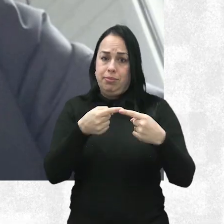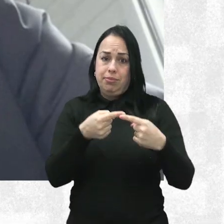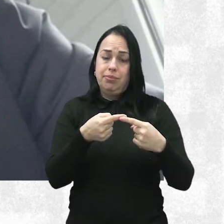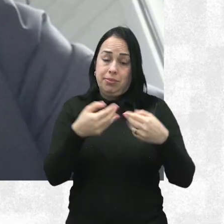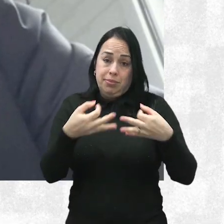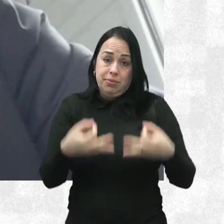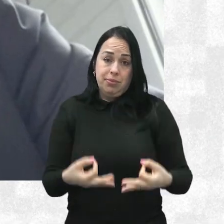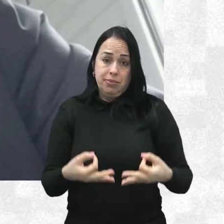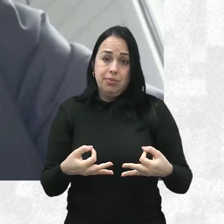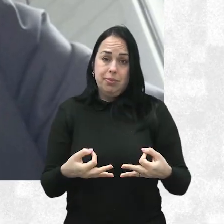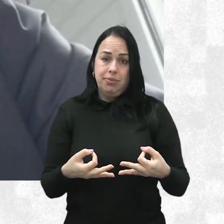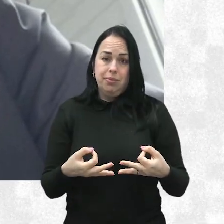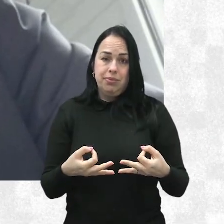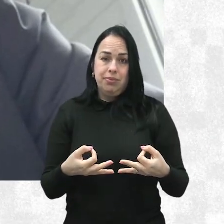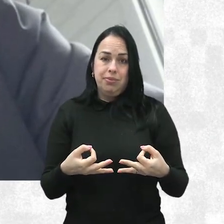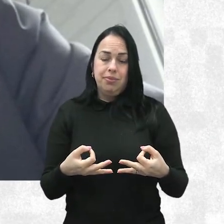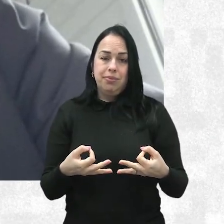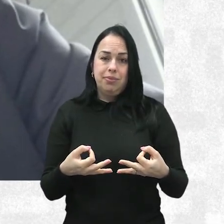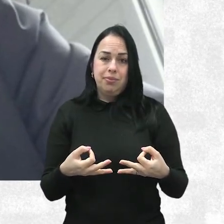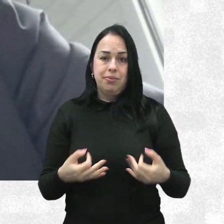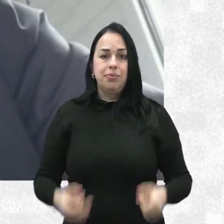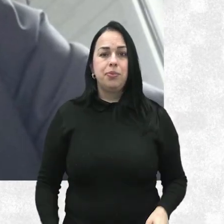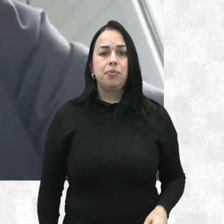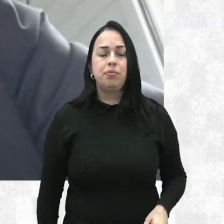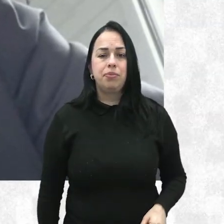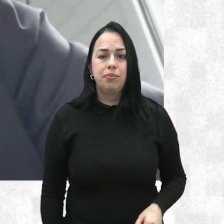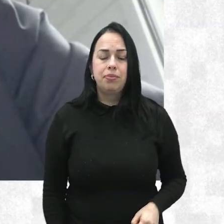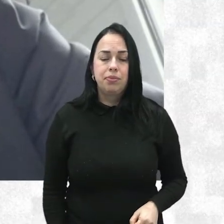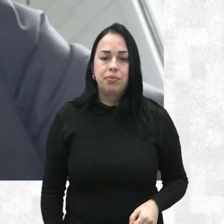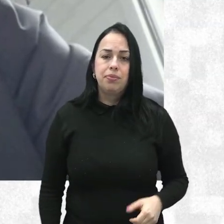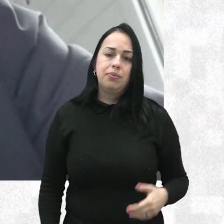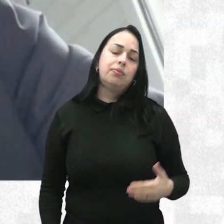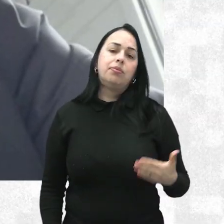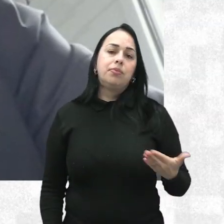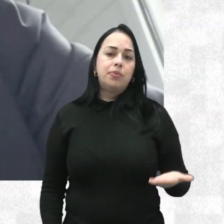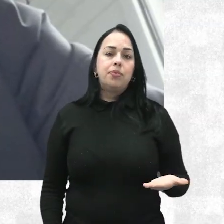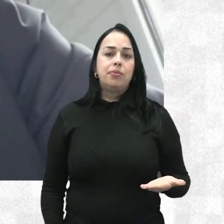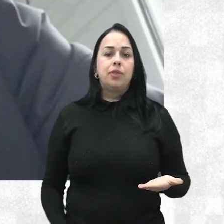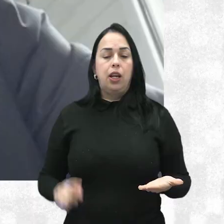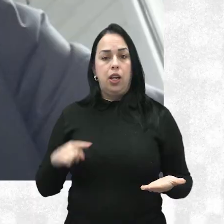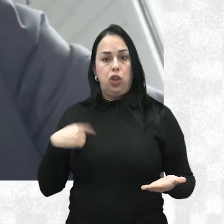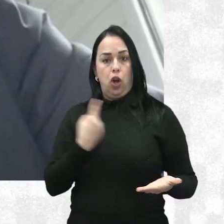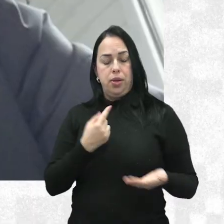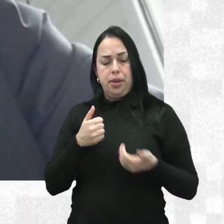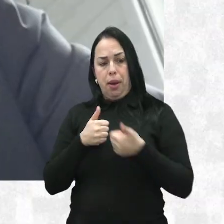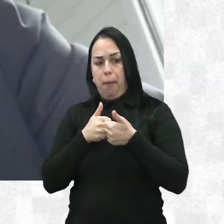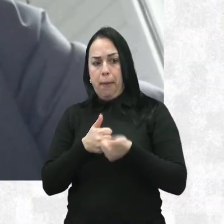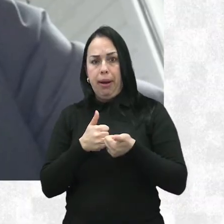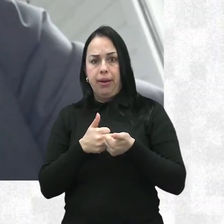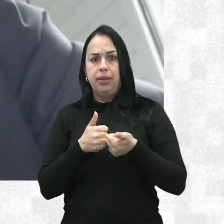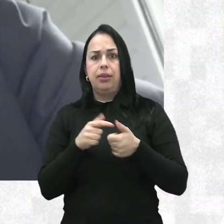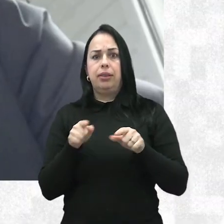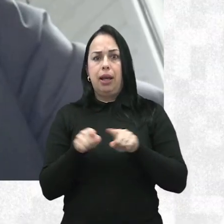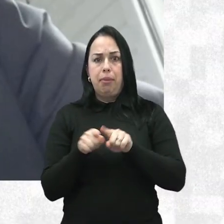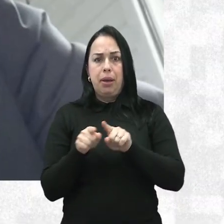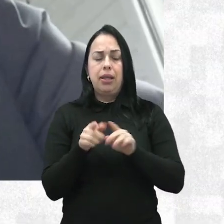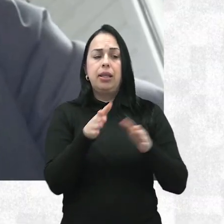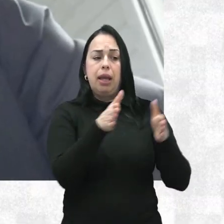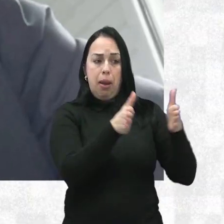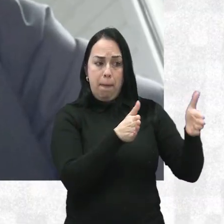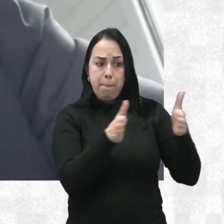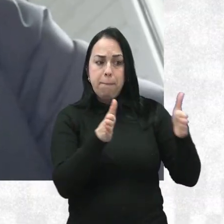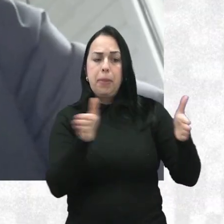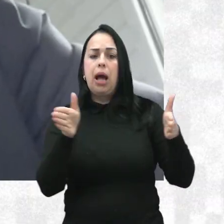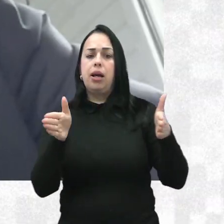aspecto que vai se relacionar com essa propositura. Então, nós acompanhamos os pareceres, nós monitoramos